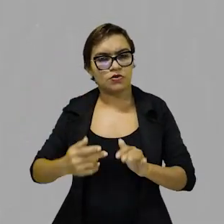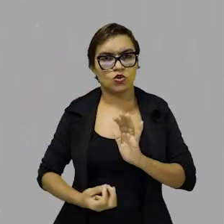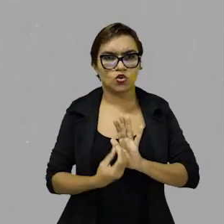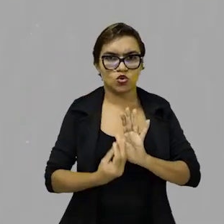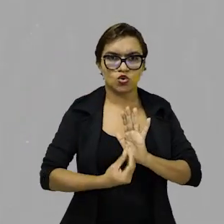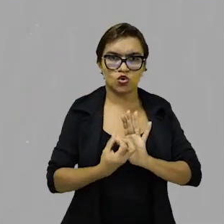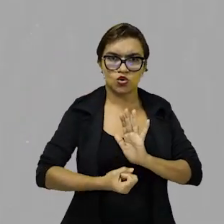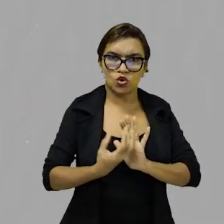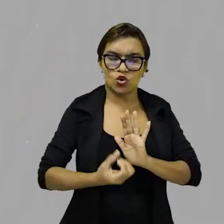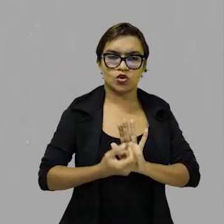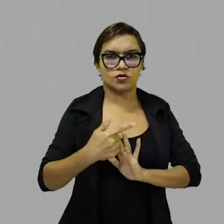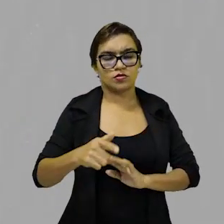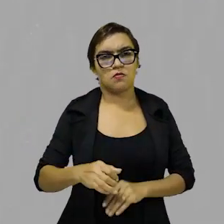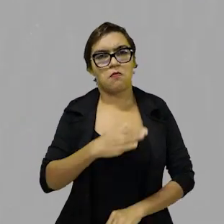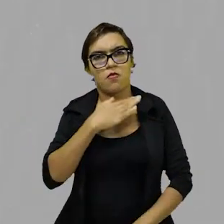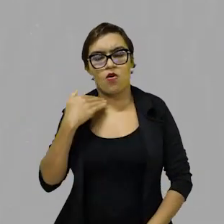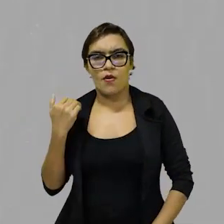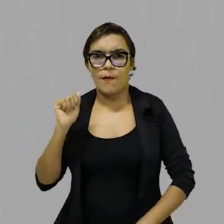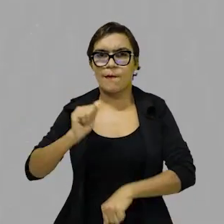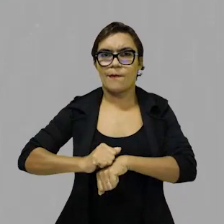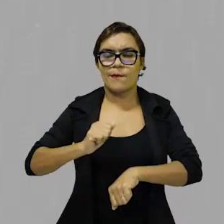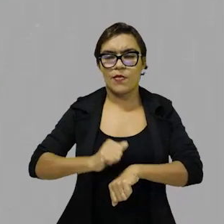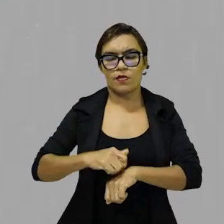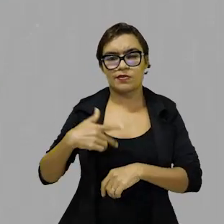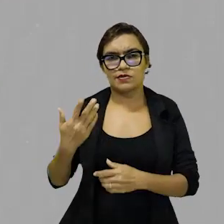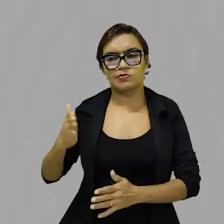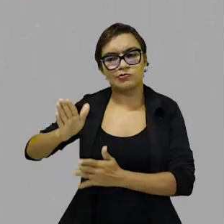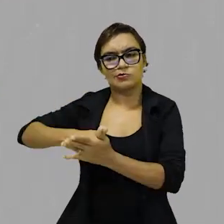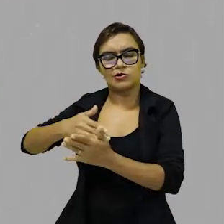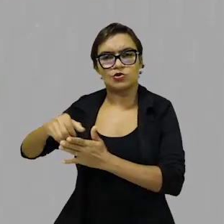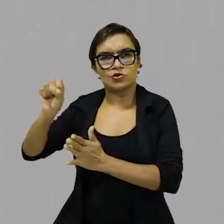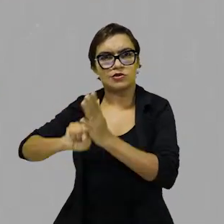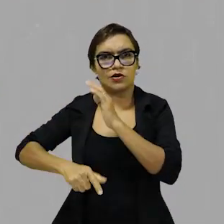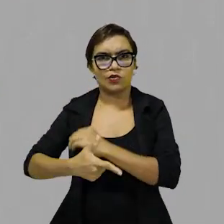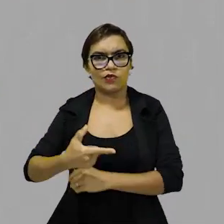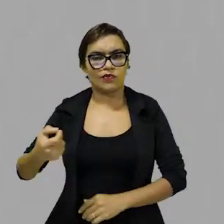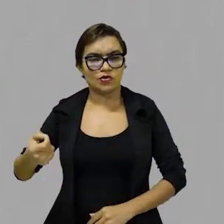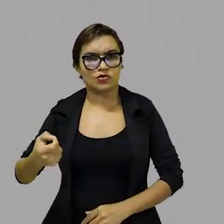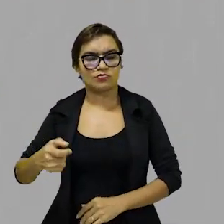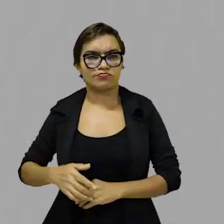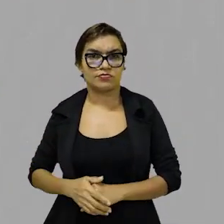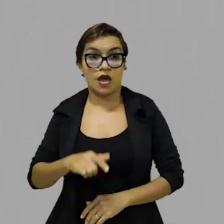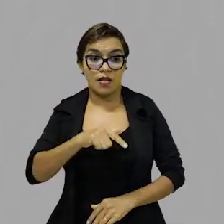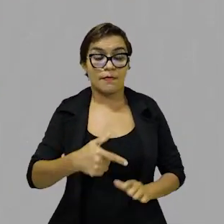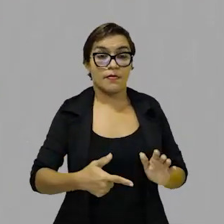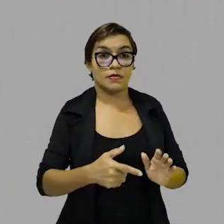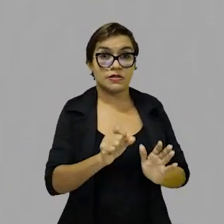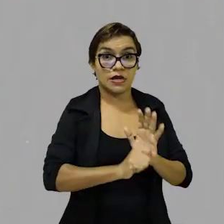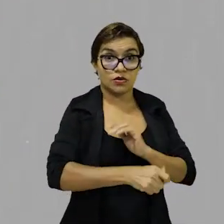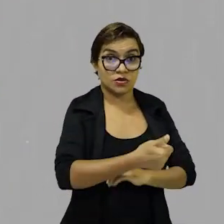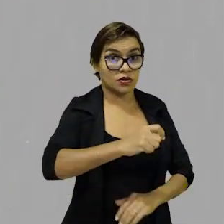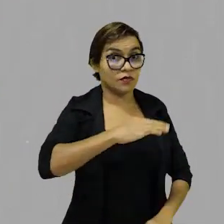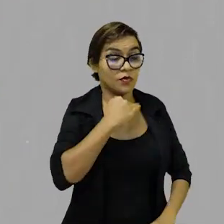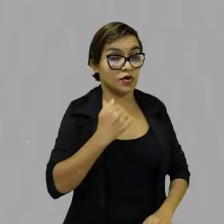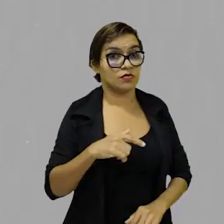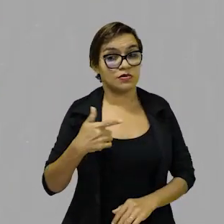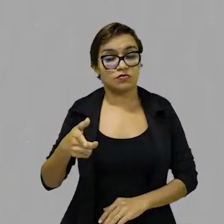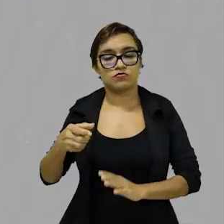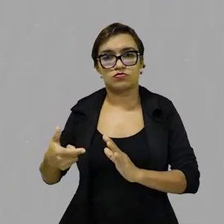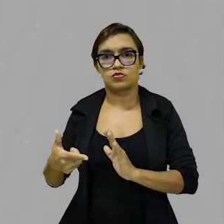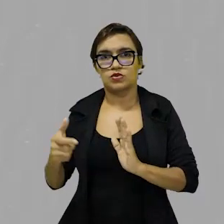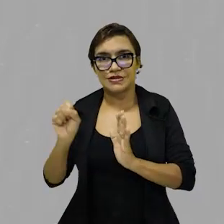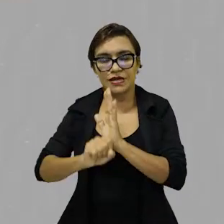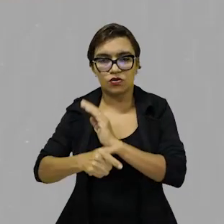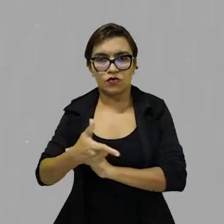Ele literalmente morreu na miséria. E os pintores do século XX, porque ele morreu no século XIX, utilizaram a obra do Van Gogh e do Munch, o